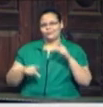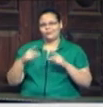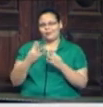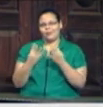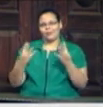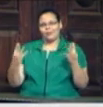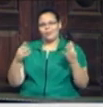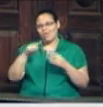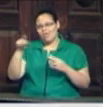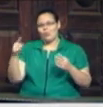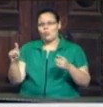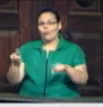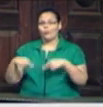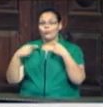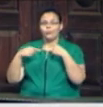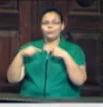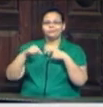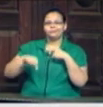esta casa.